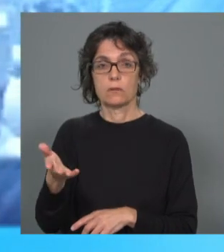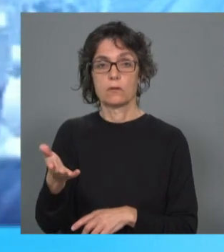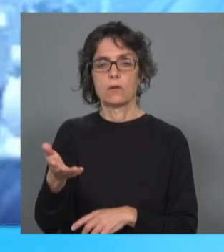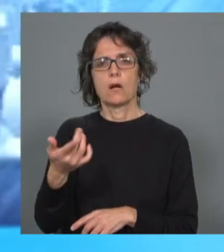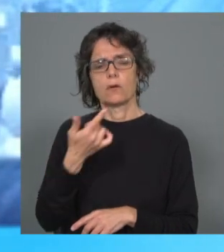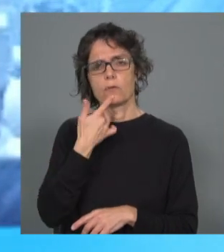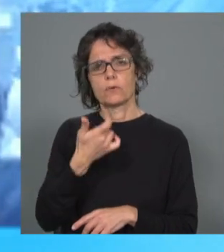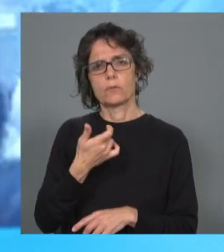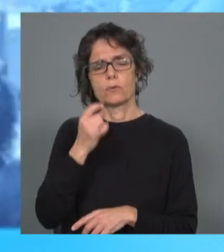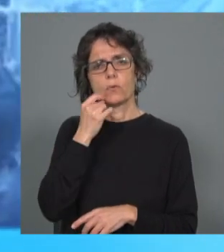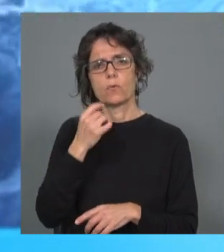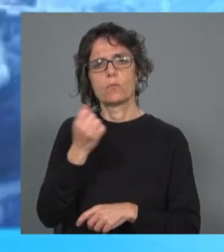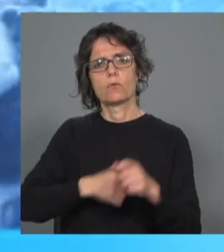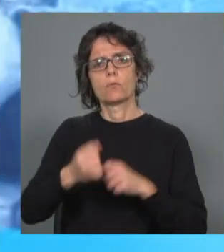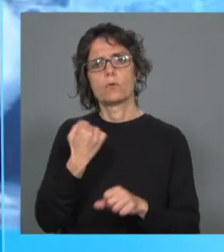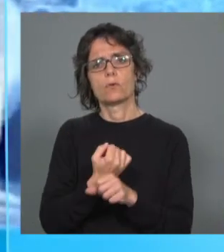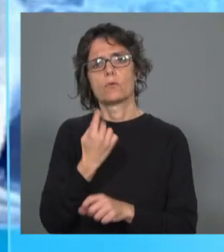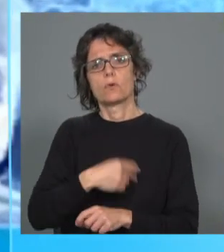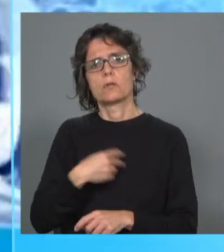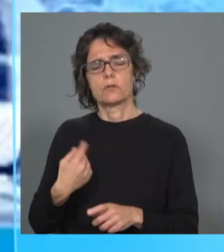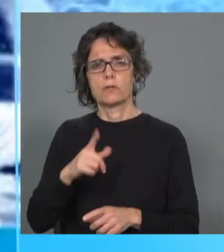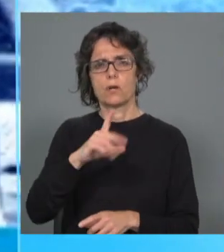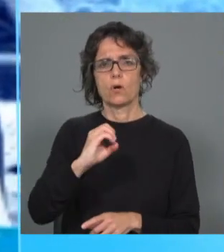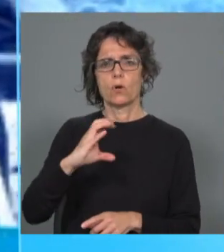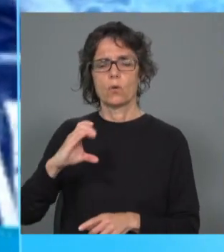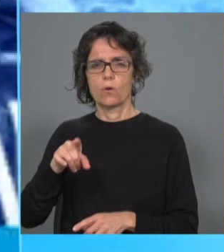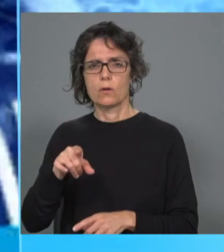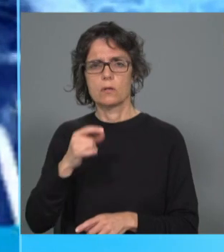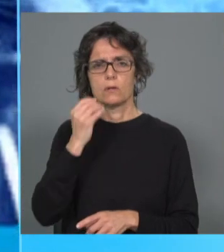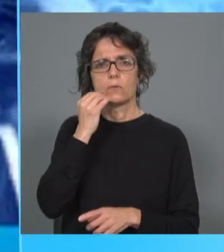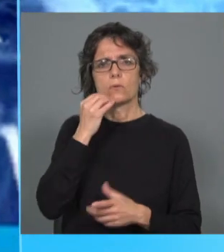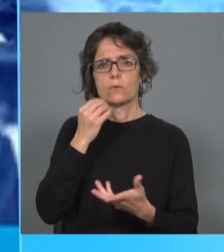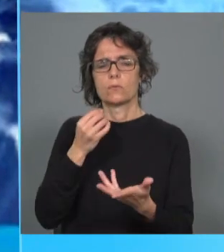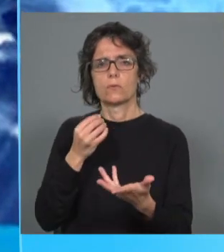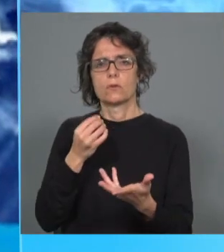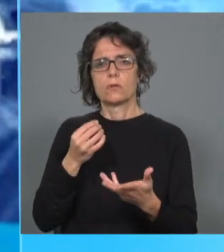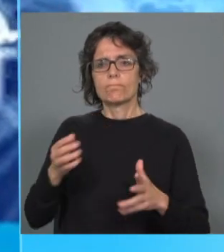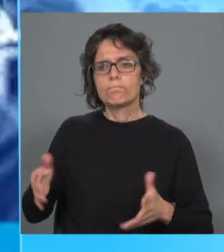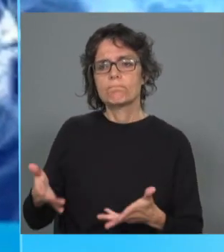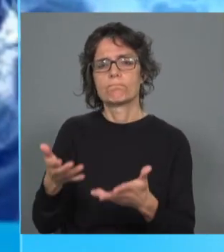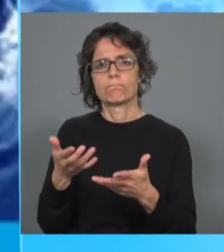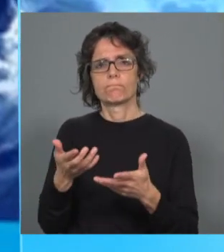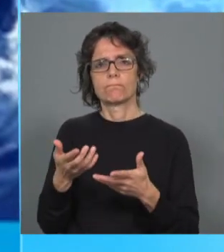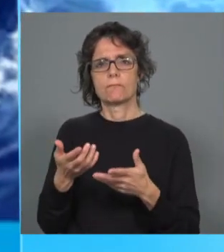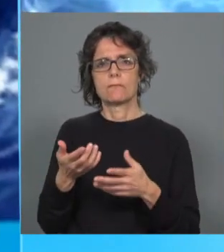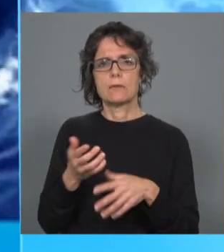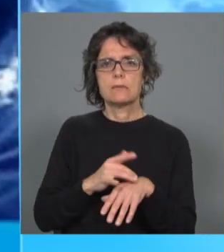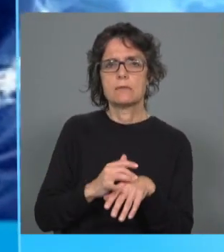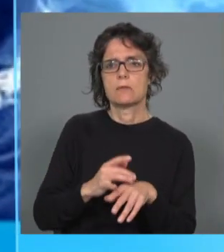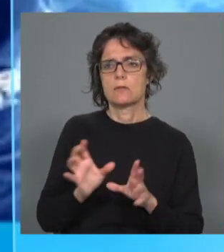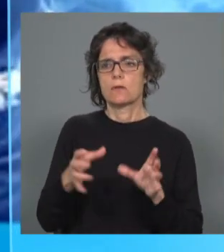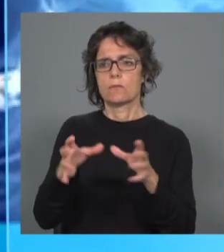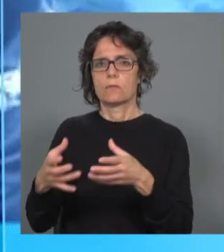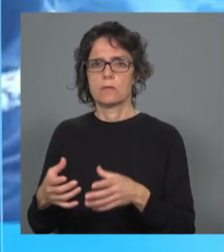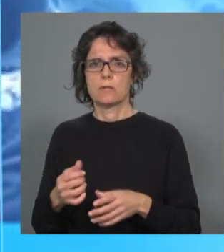Operária Católica, o Movimento de Trabalhadores Cristãos, vai estimulando as comunidades, as dioceses onde está